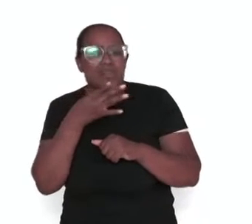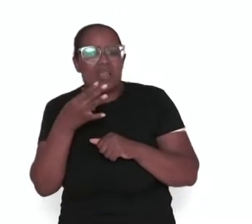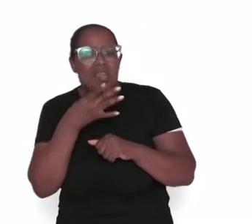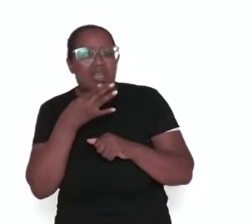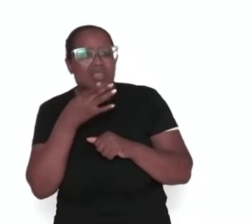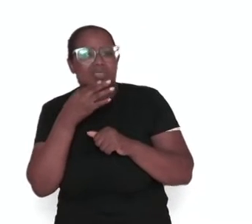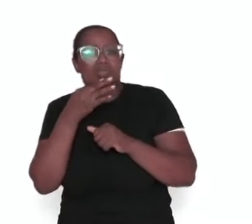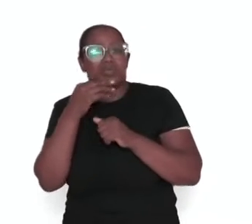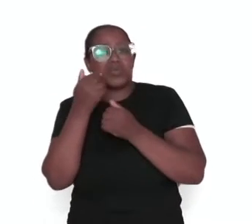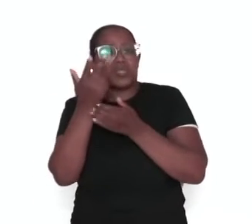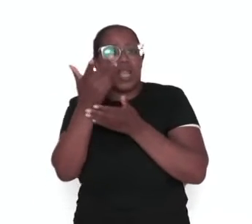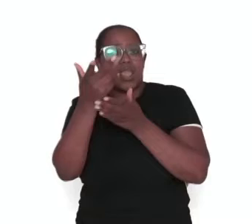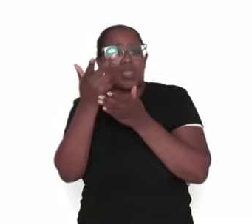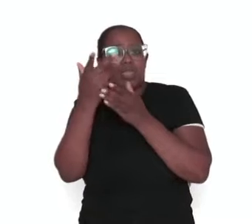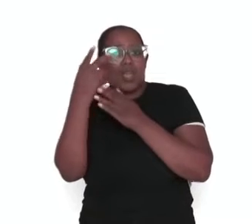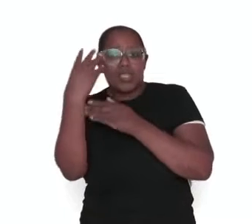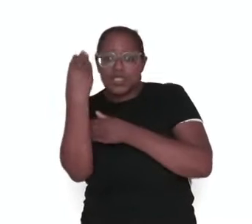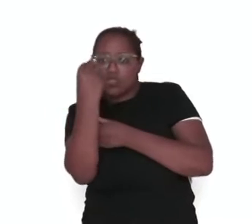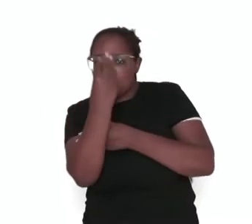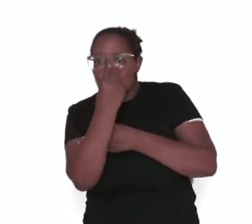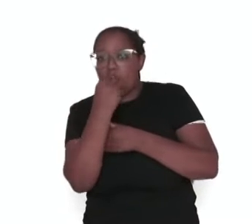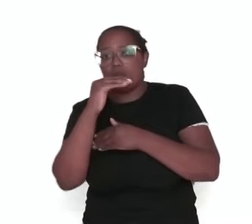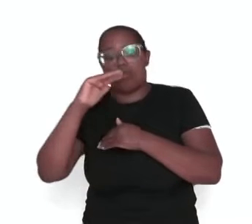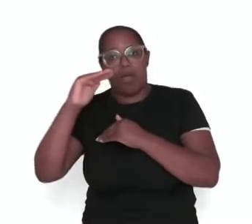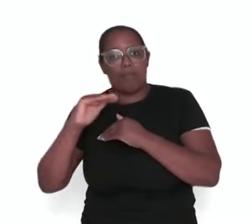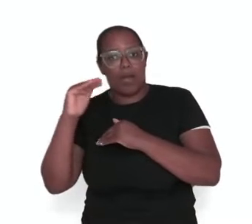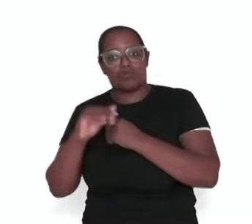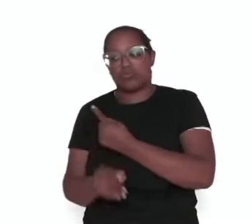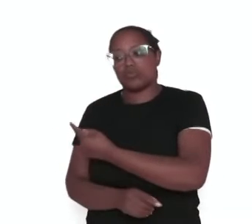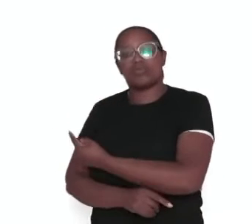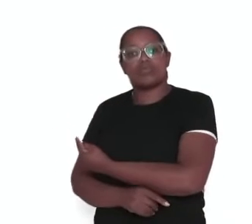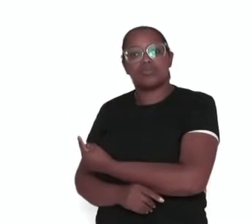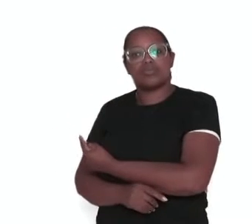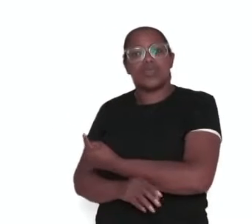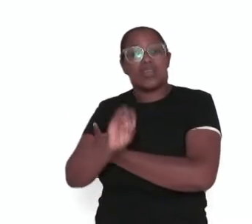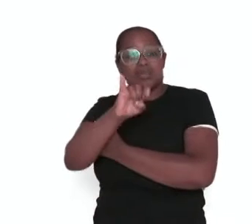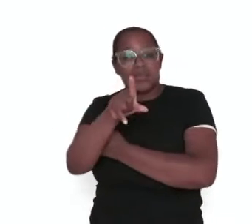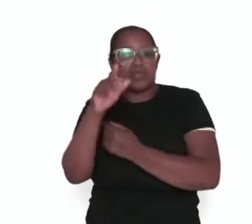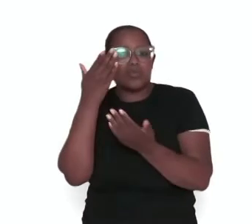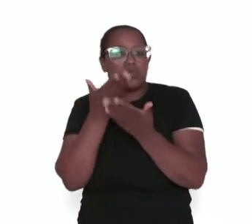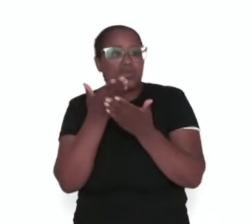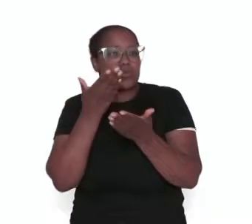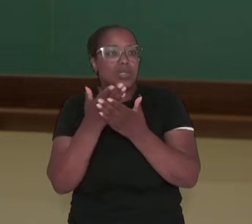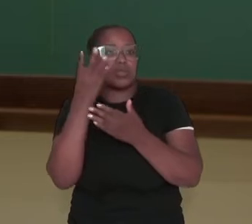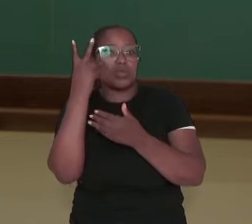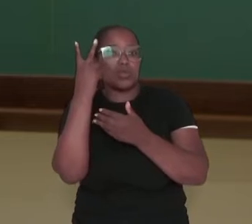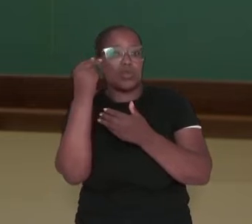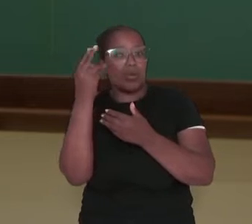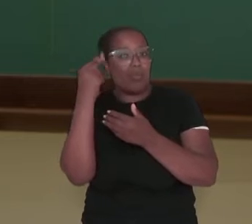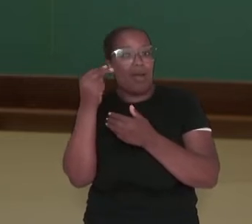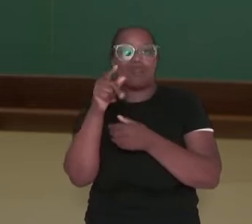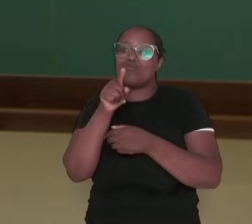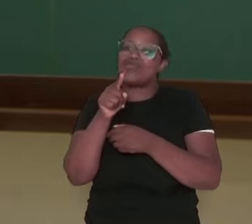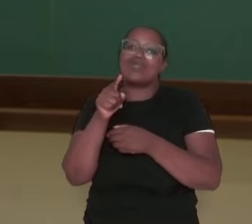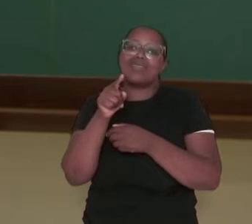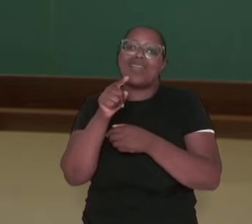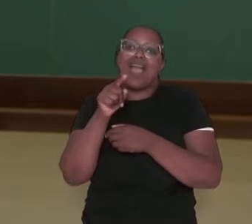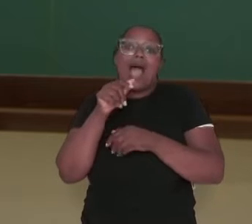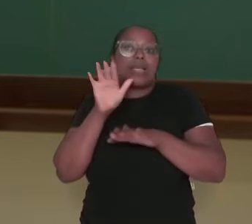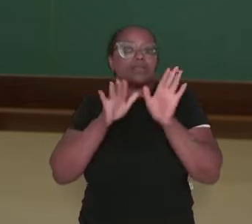abaixo? Então, depende da sua idade. Se você é um estudante normal, provavelmente você não viu